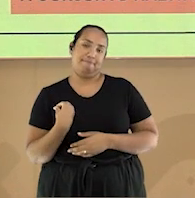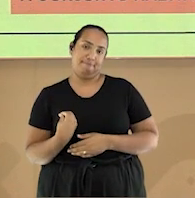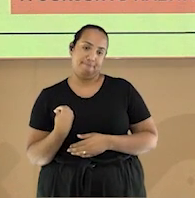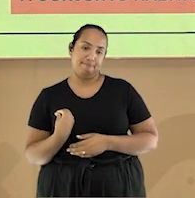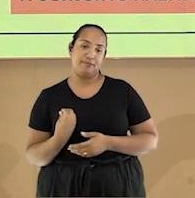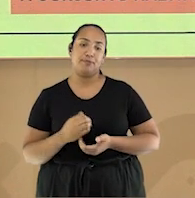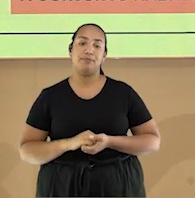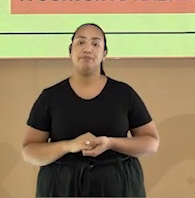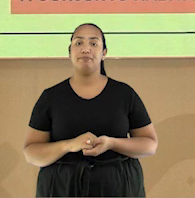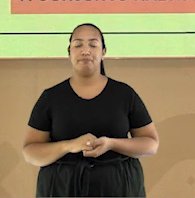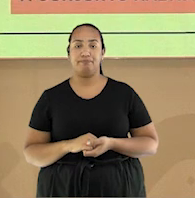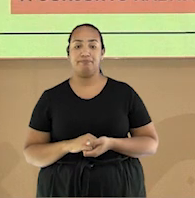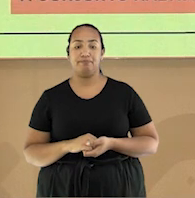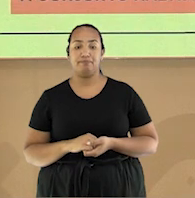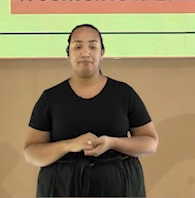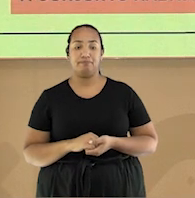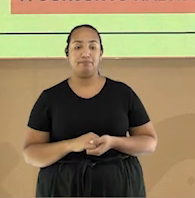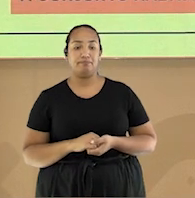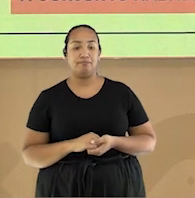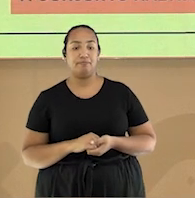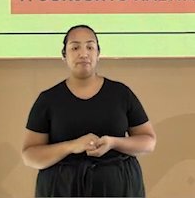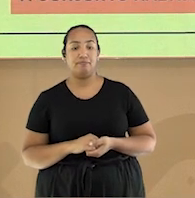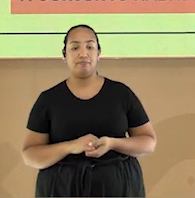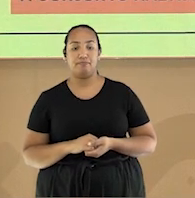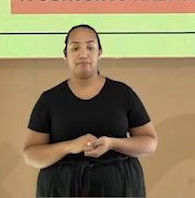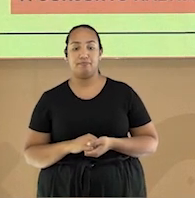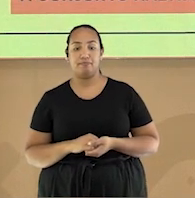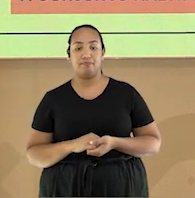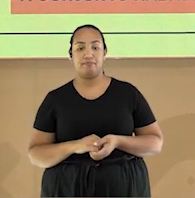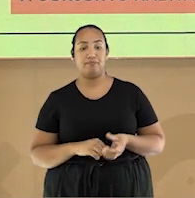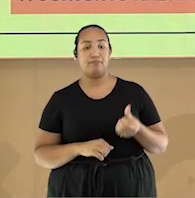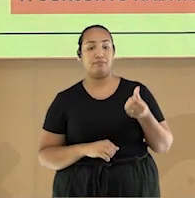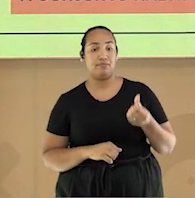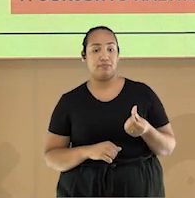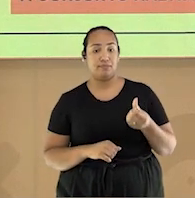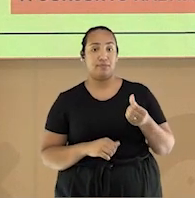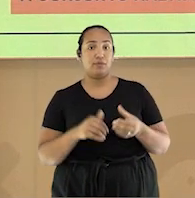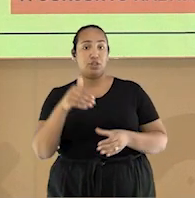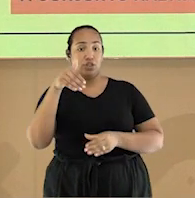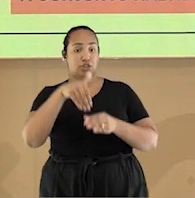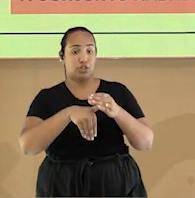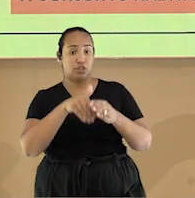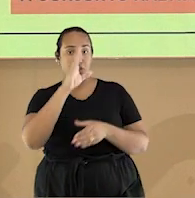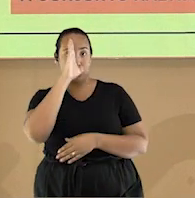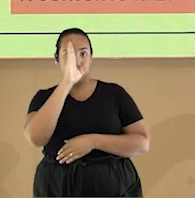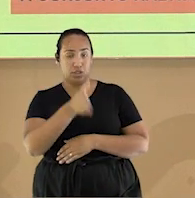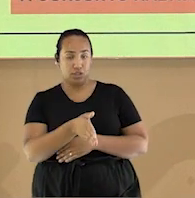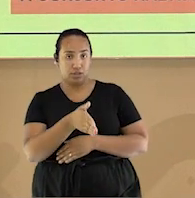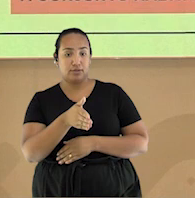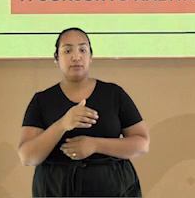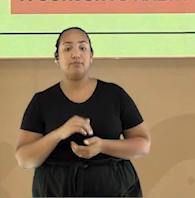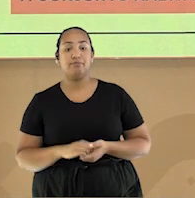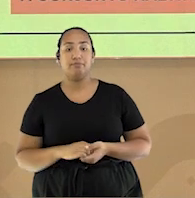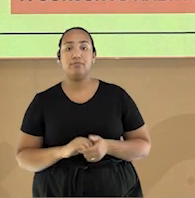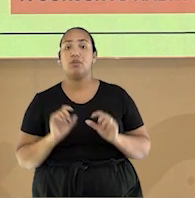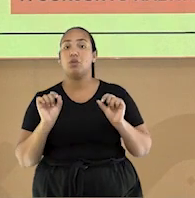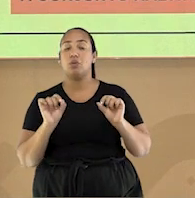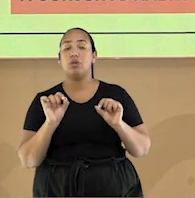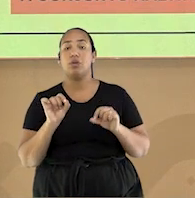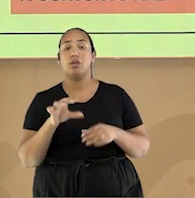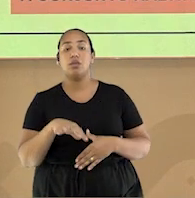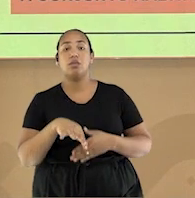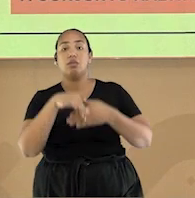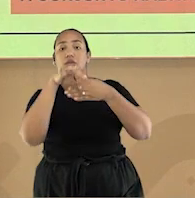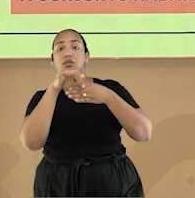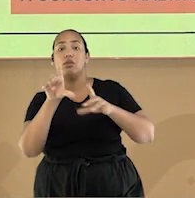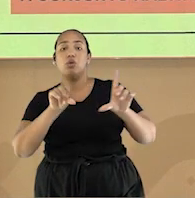habitavam. O 6, aqui é as diretas já. O que era as diretas já? Eram as escolhas de liderança,